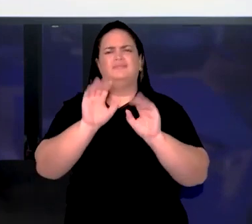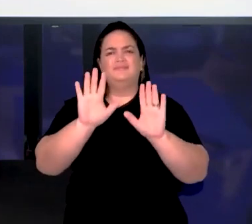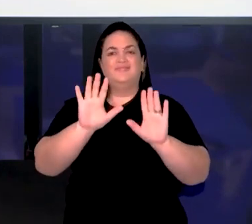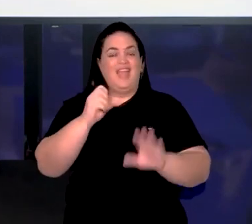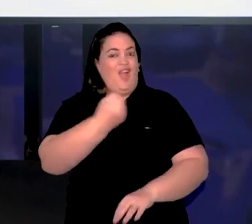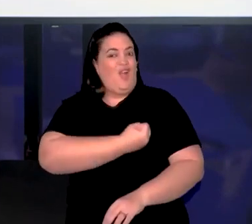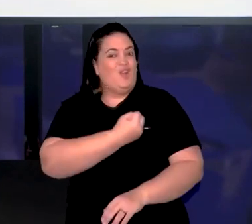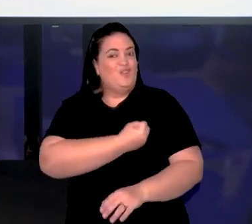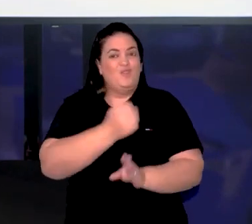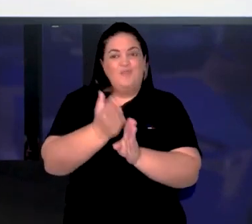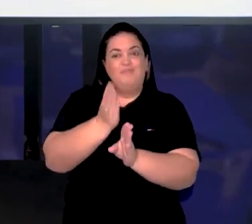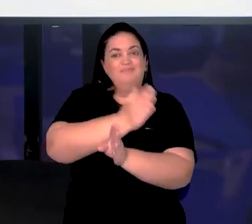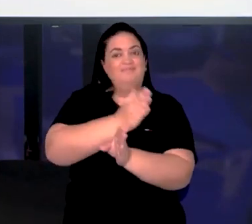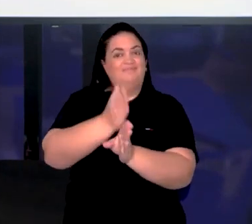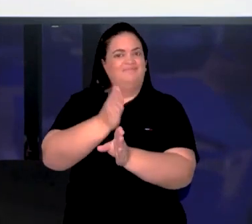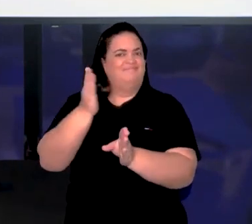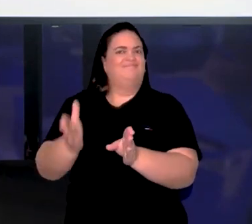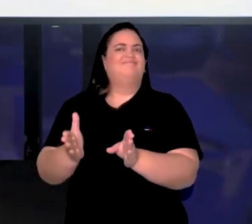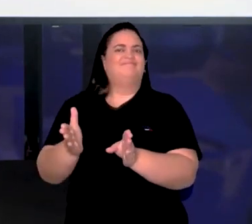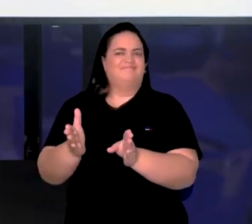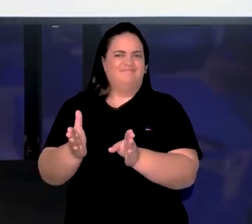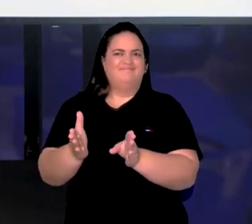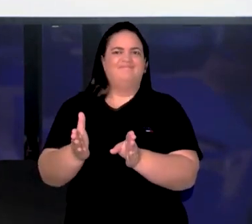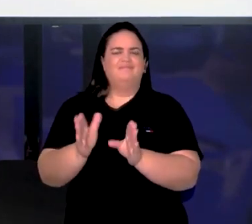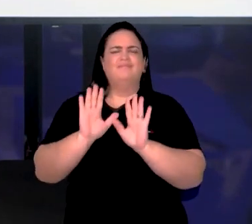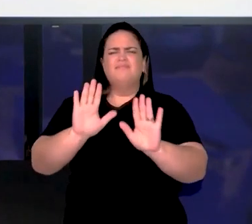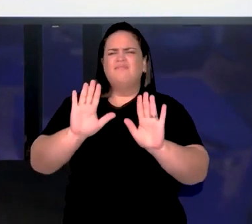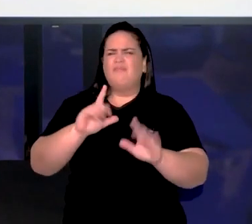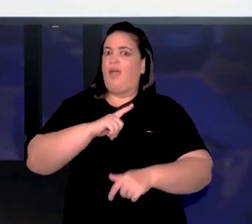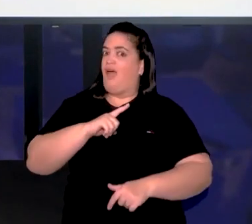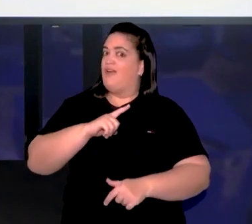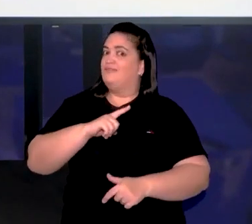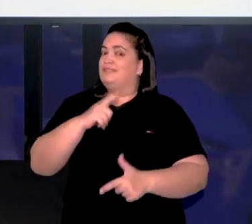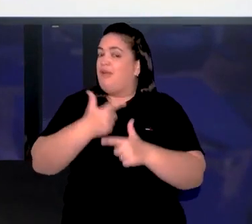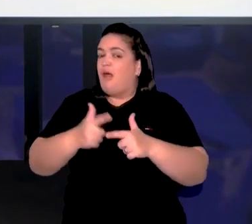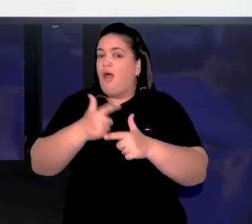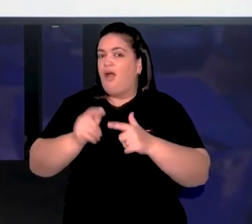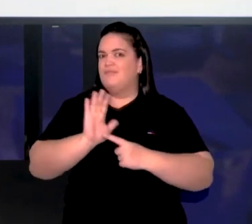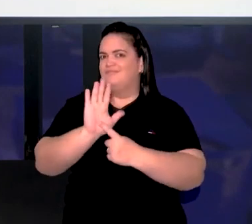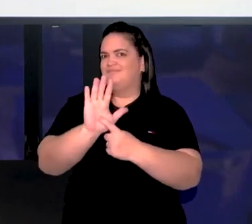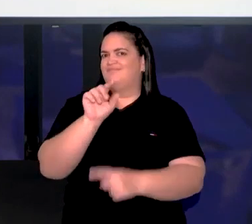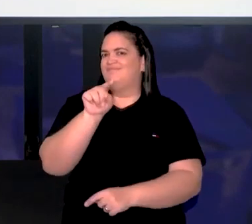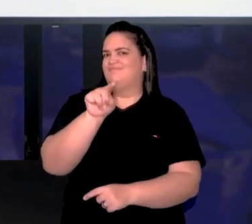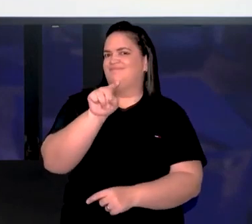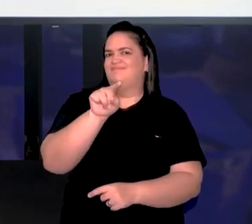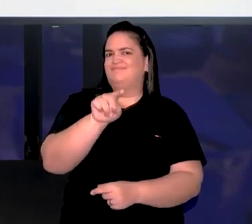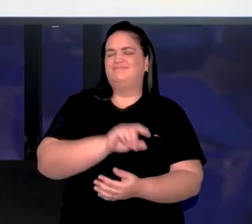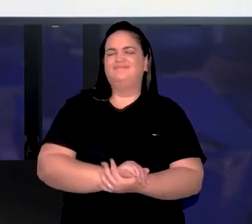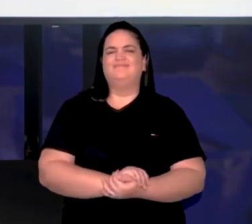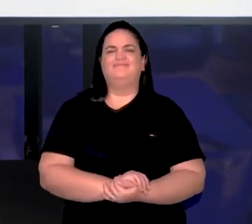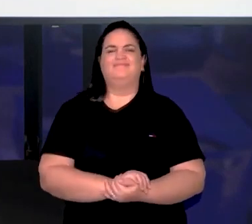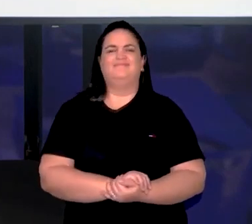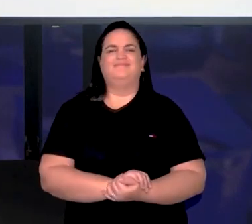aos números inteiros. Mas aí eu tenho um probleminha para vocês.